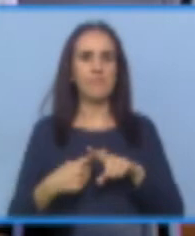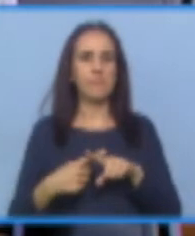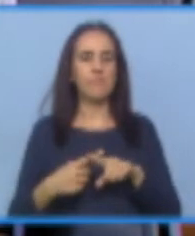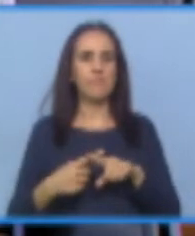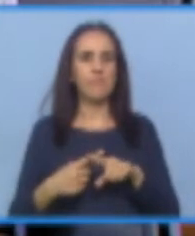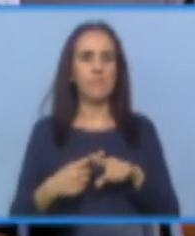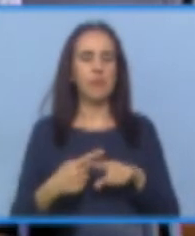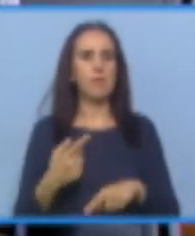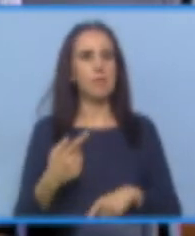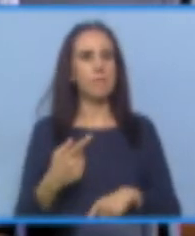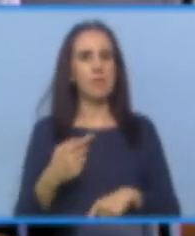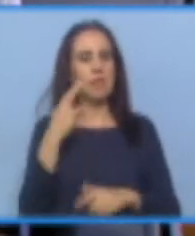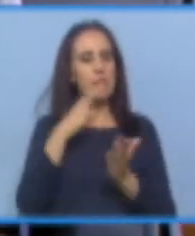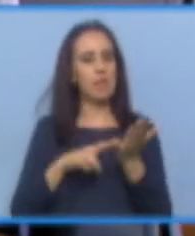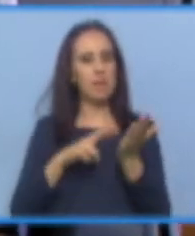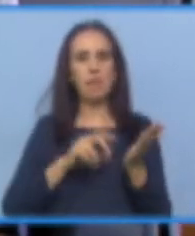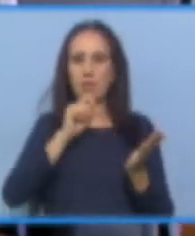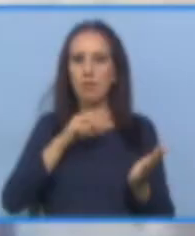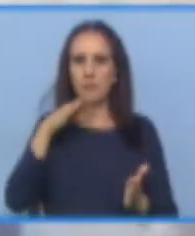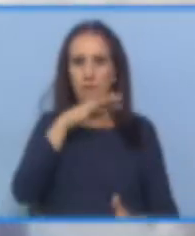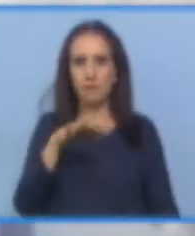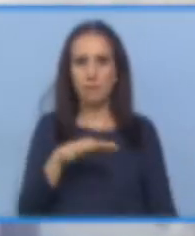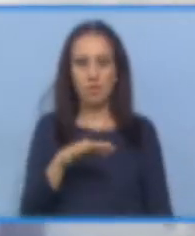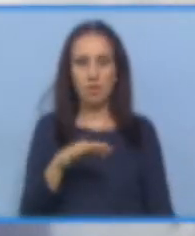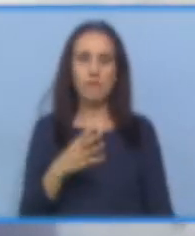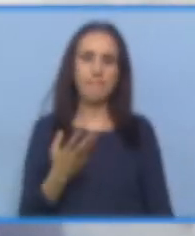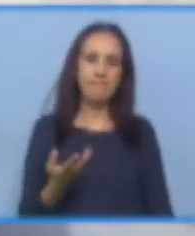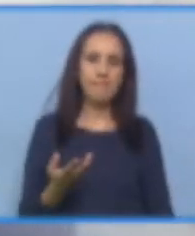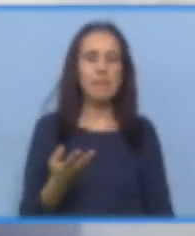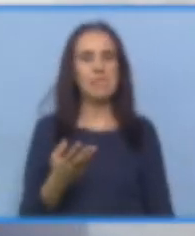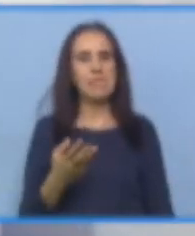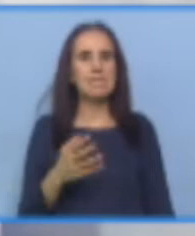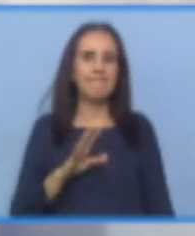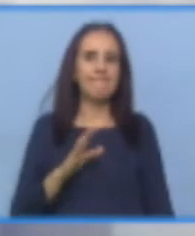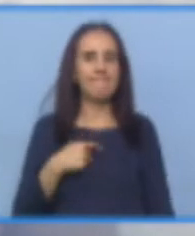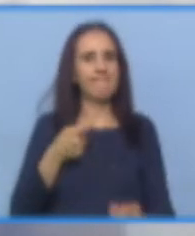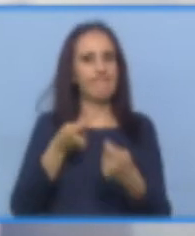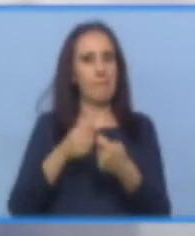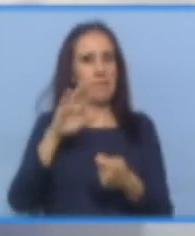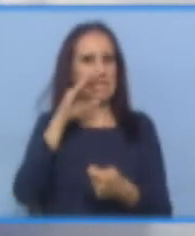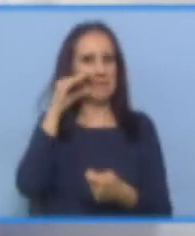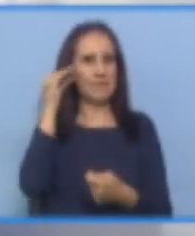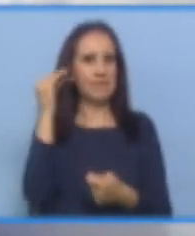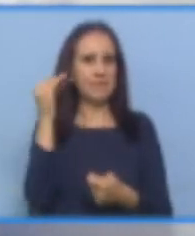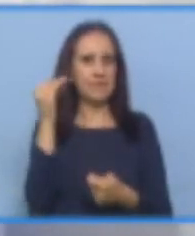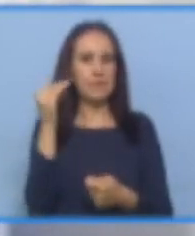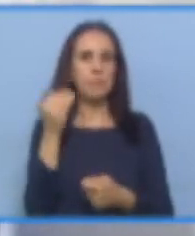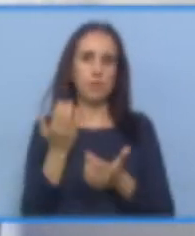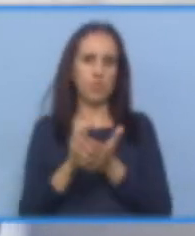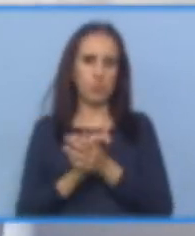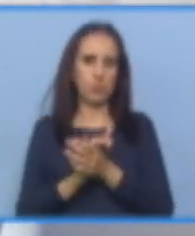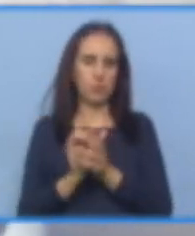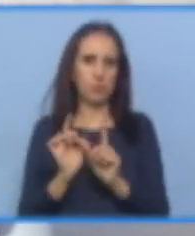interessante para conseguir ser lido em contexto familiar, enfim, se calhar mais adequado para os adultos, para os cônjuges,